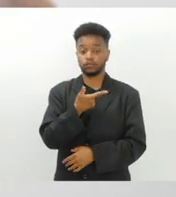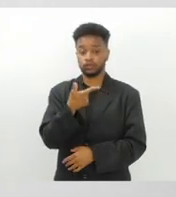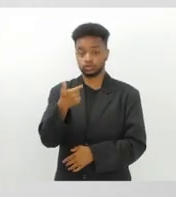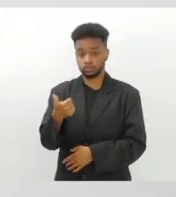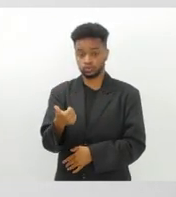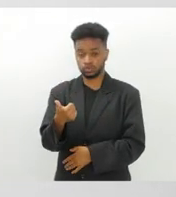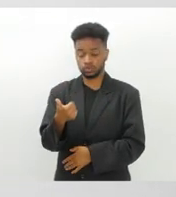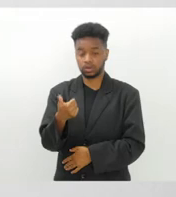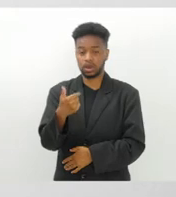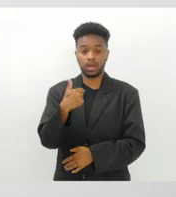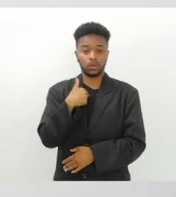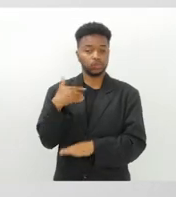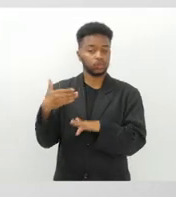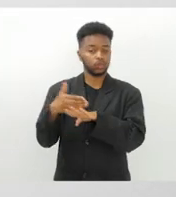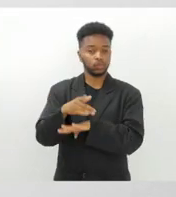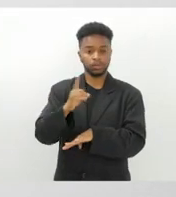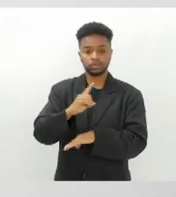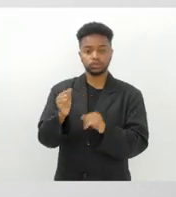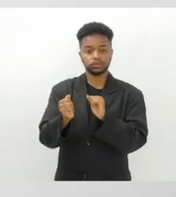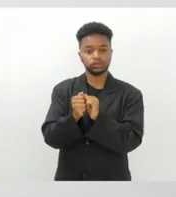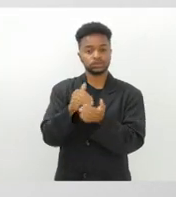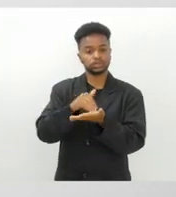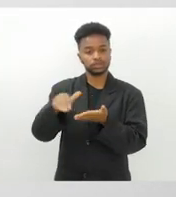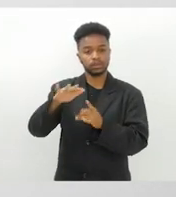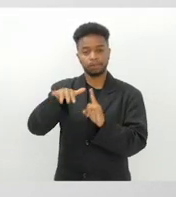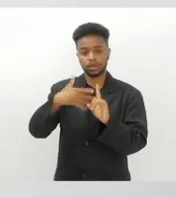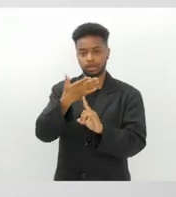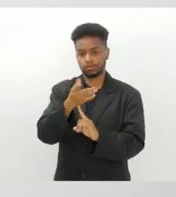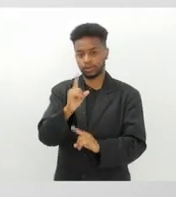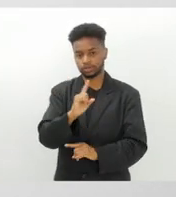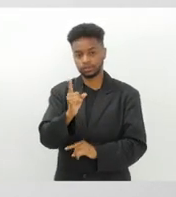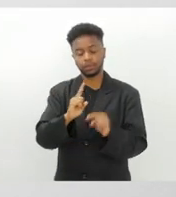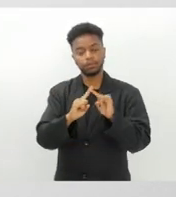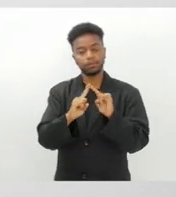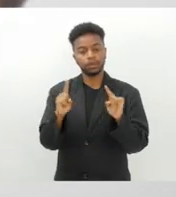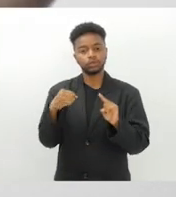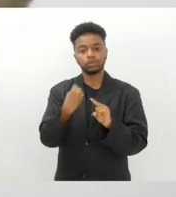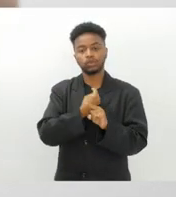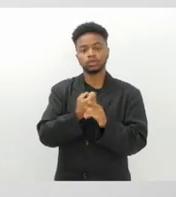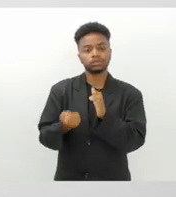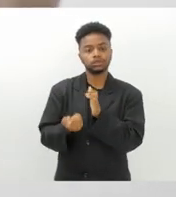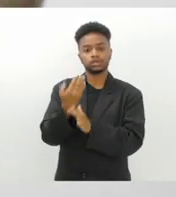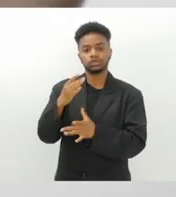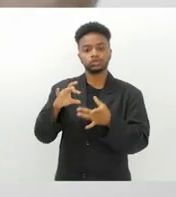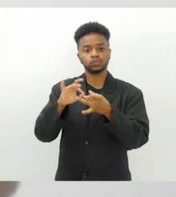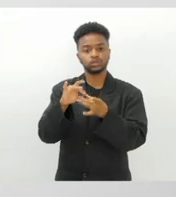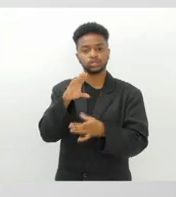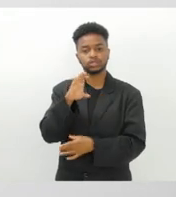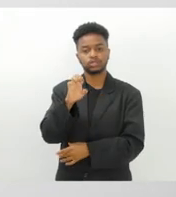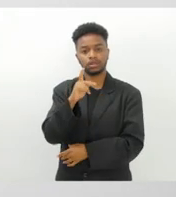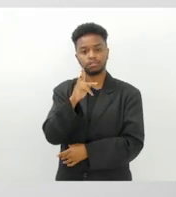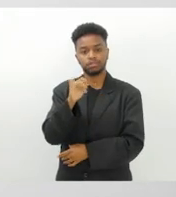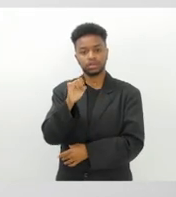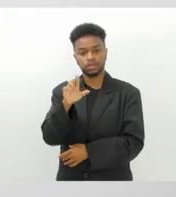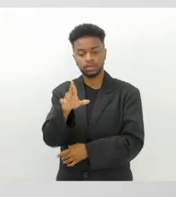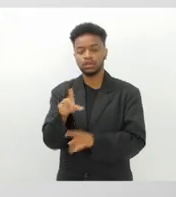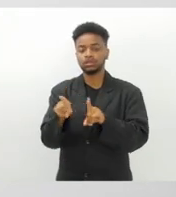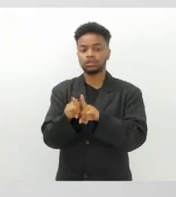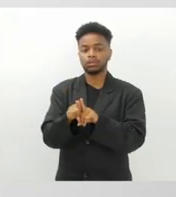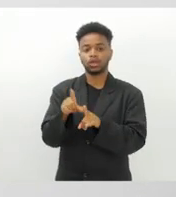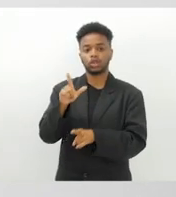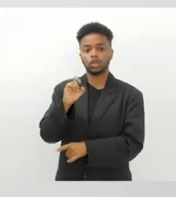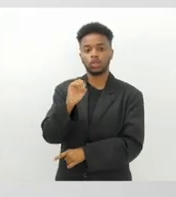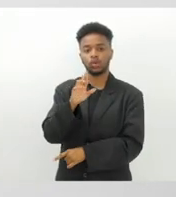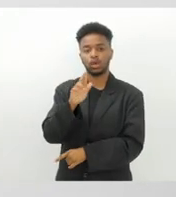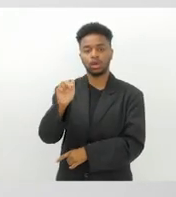eu não estava na Secretaria de Meio Ambiente, mas a gente desenvolveu pela CEPIR, né, que Lohama também acompanhou esse